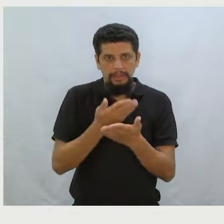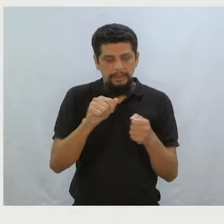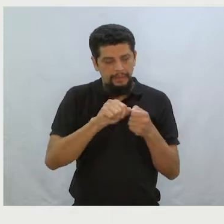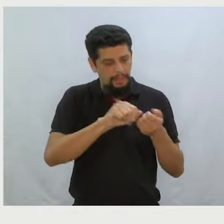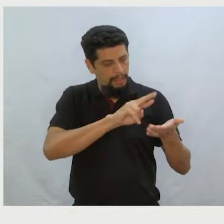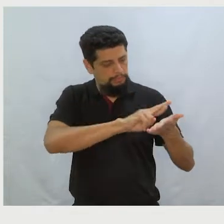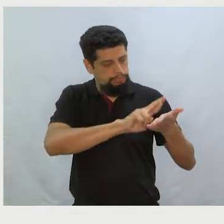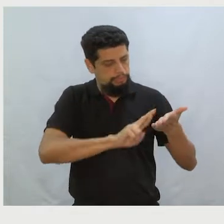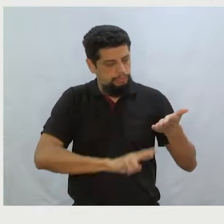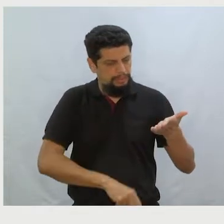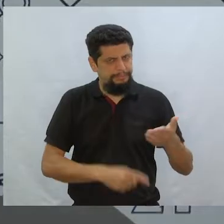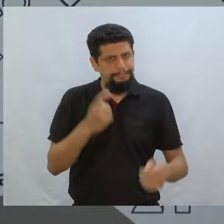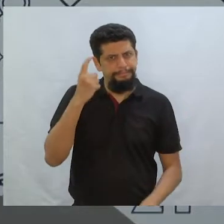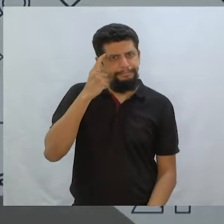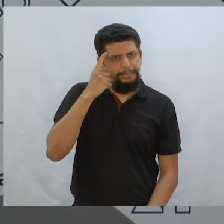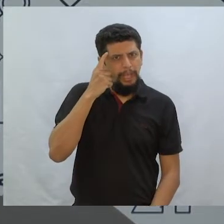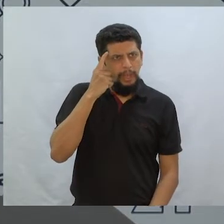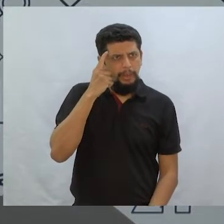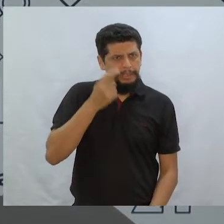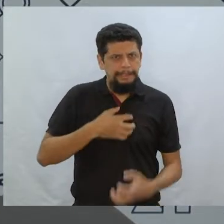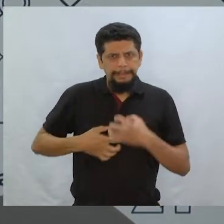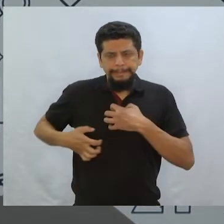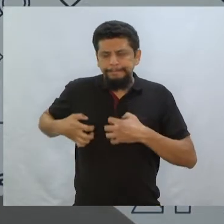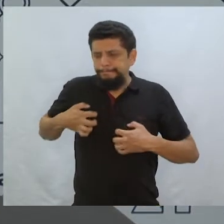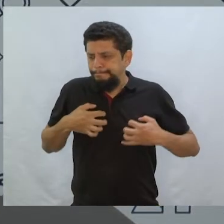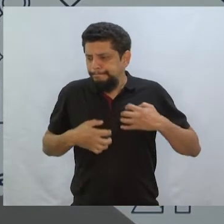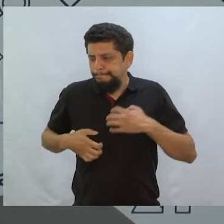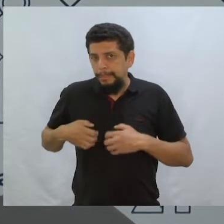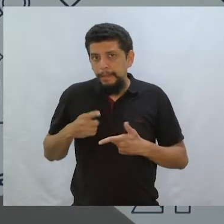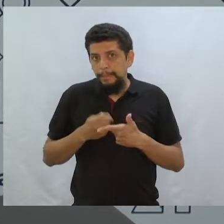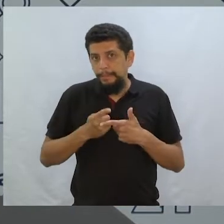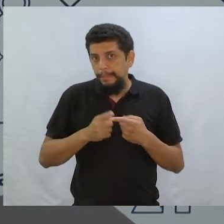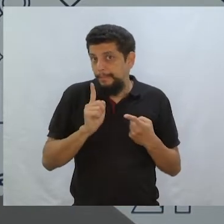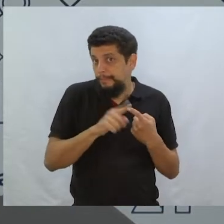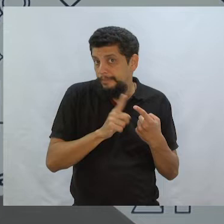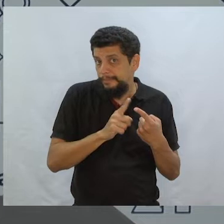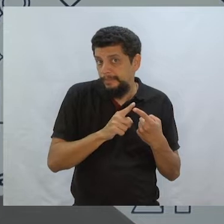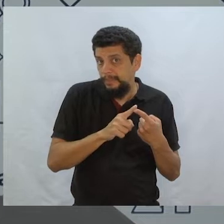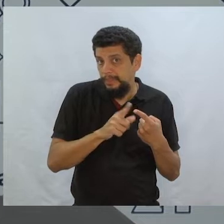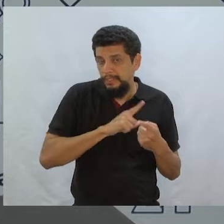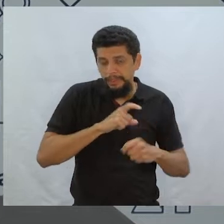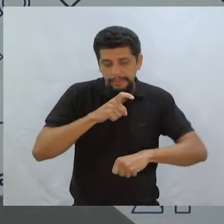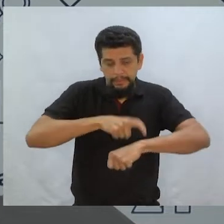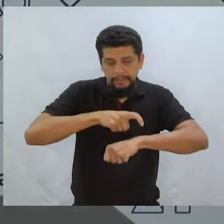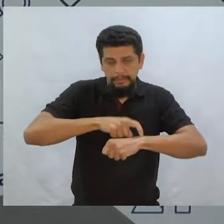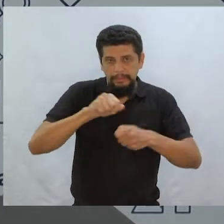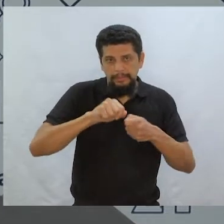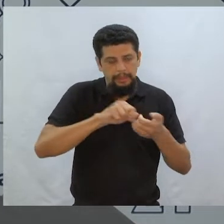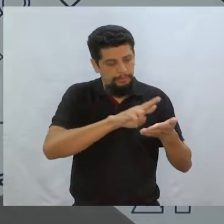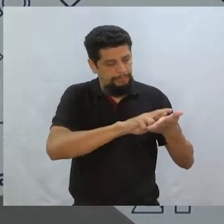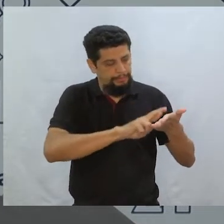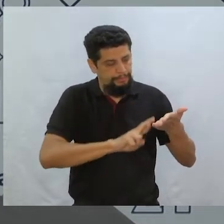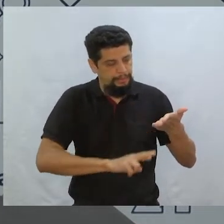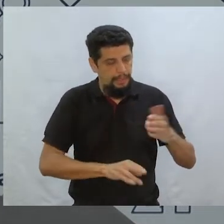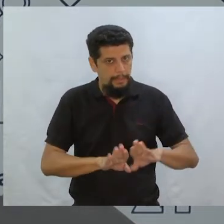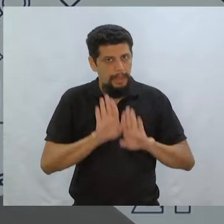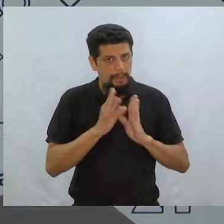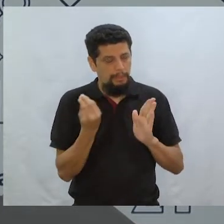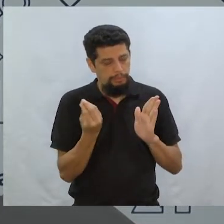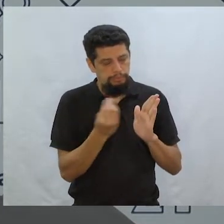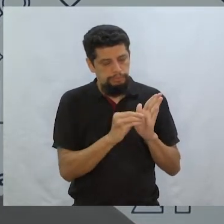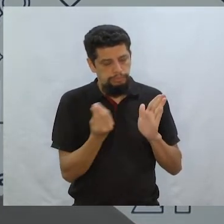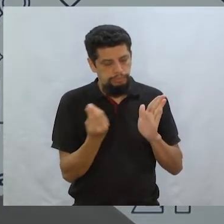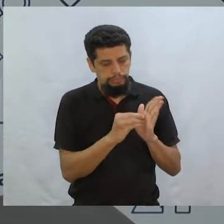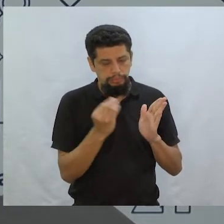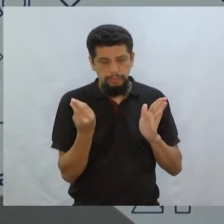fazer a redação pensem no desespero primeiro nós tínhamos né o tempo para fazer a redação mas